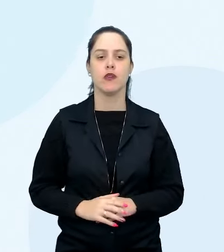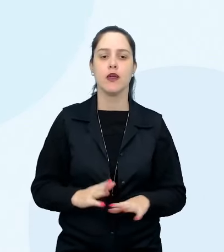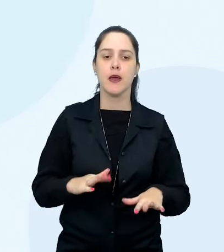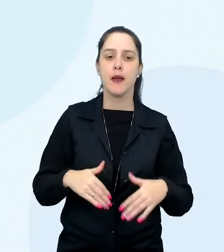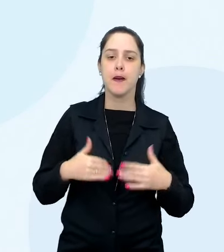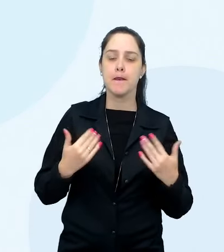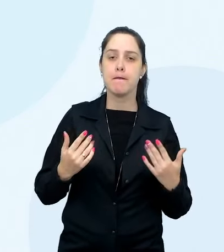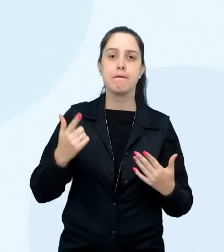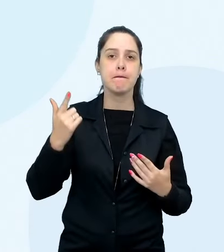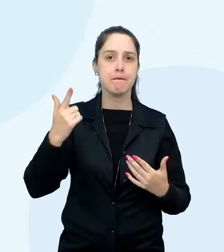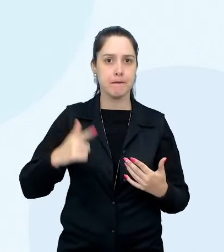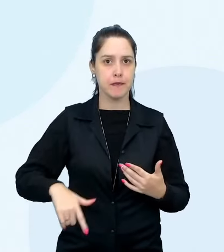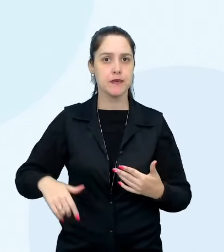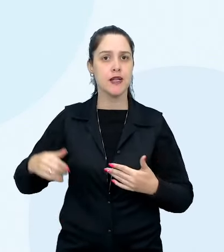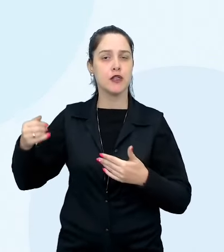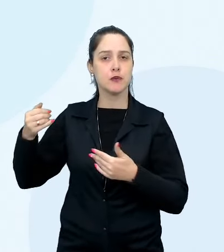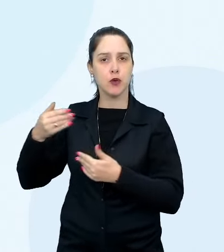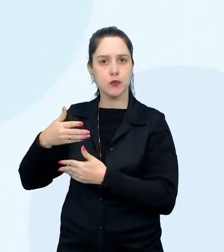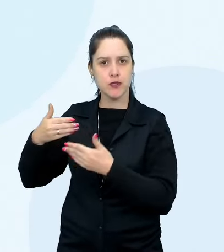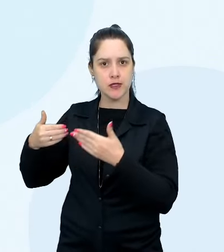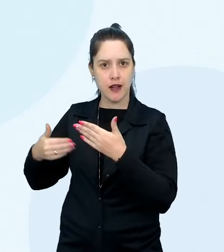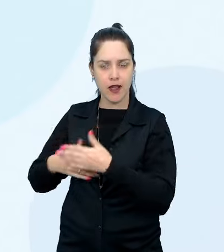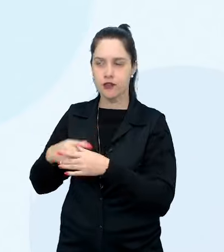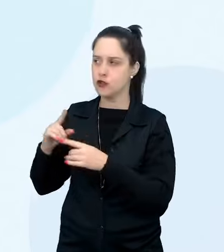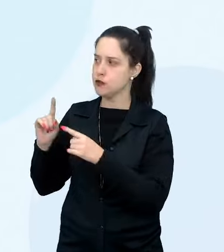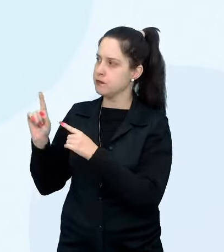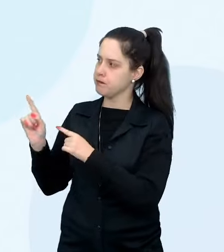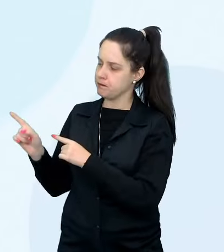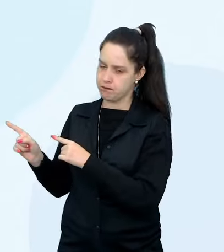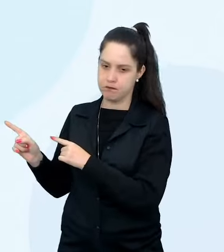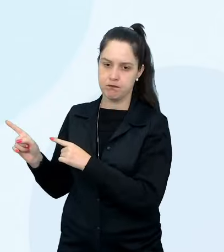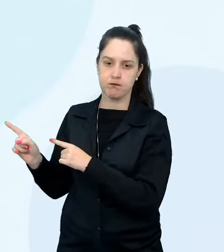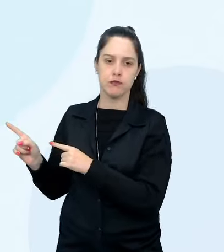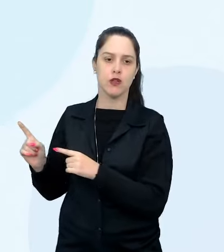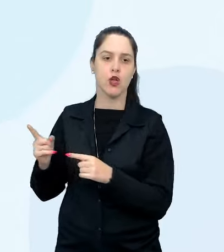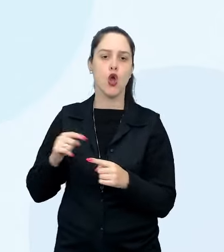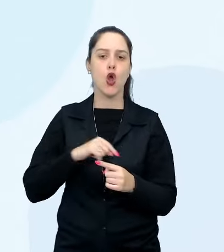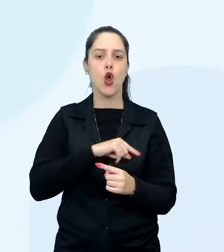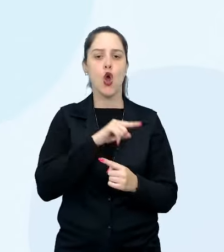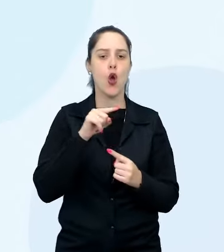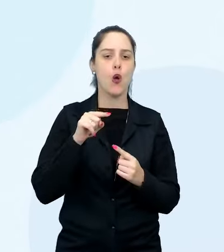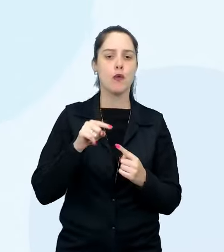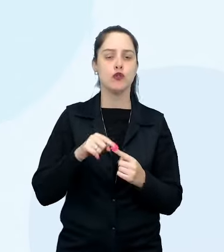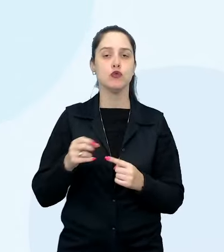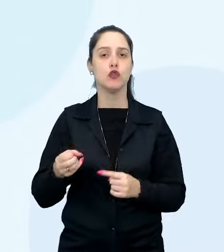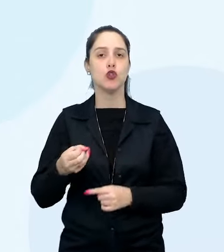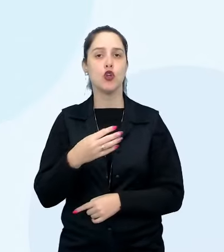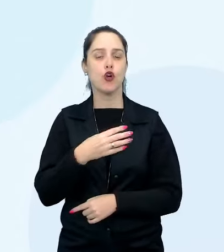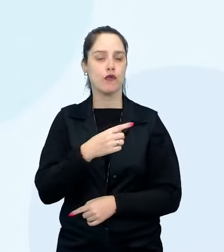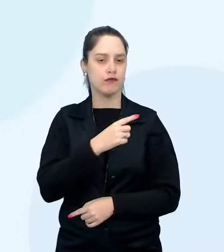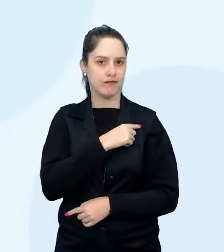No próximo slide, a gente tem o novo ensino médio, aí